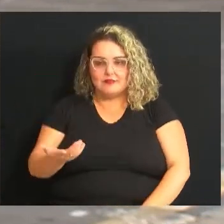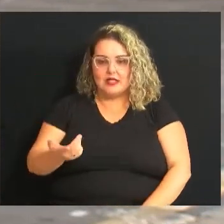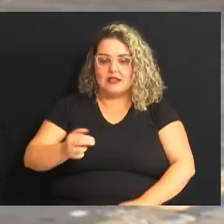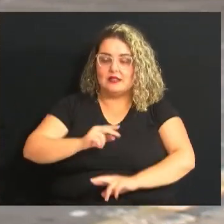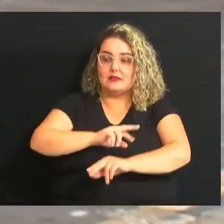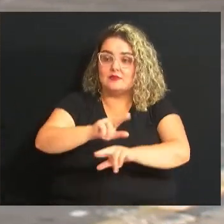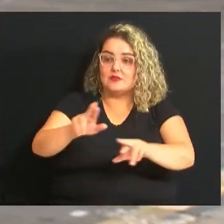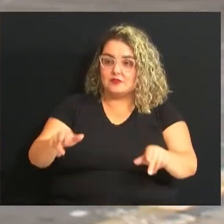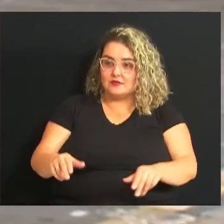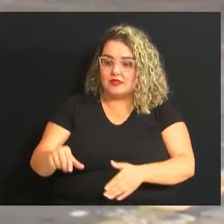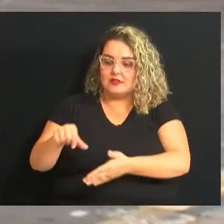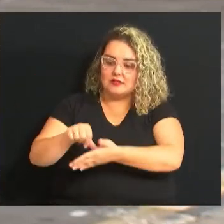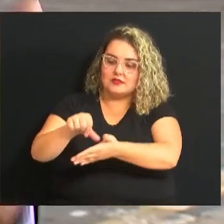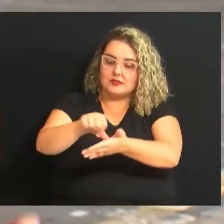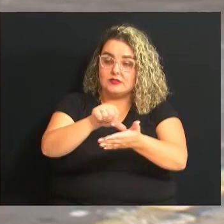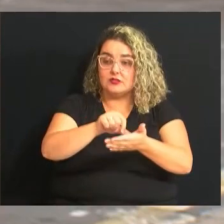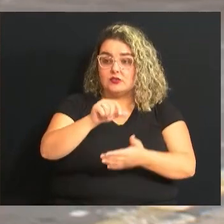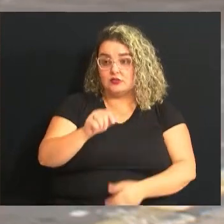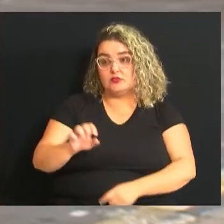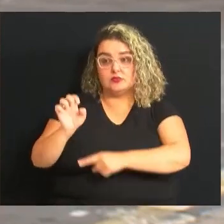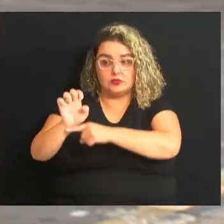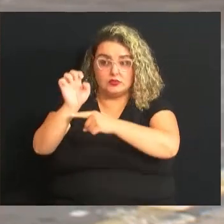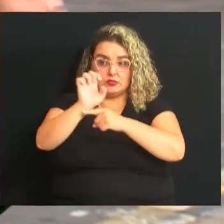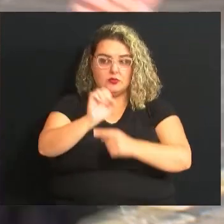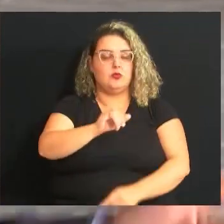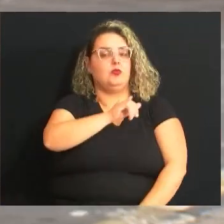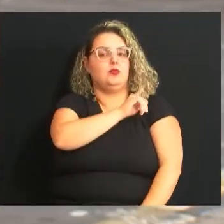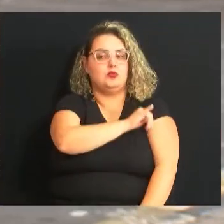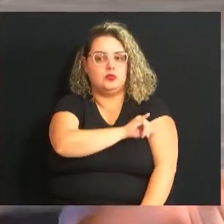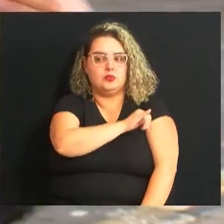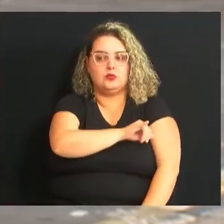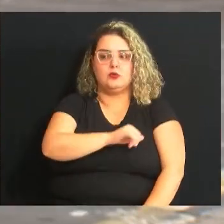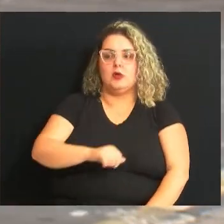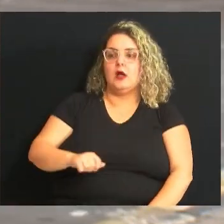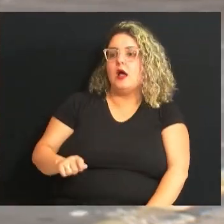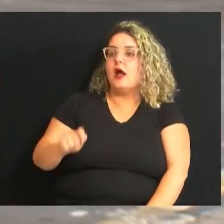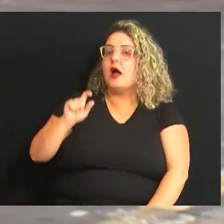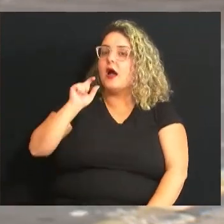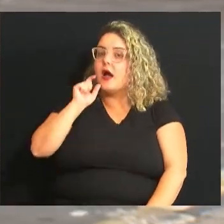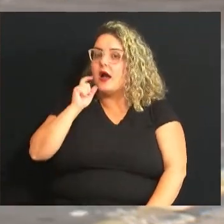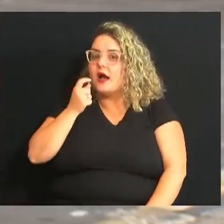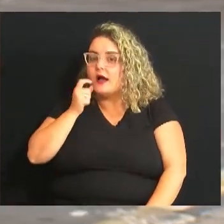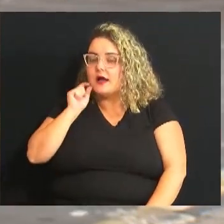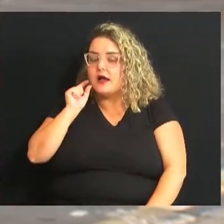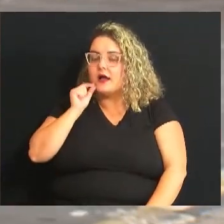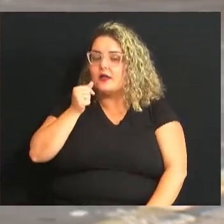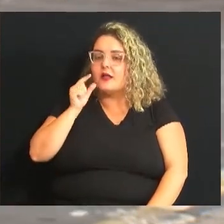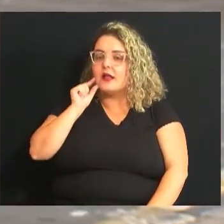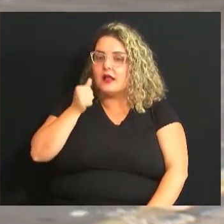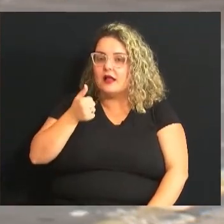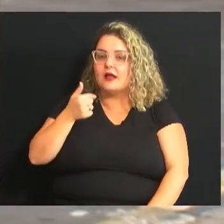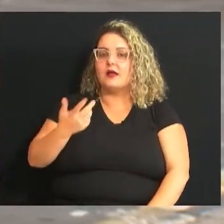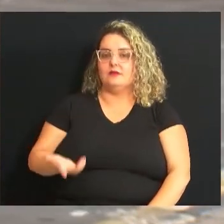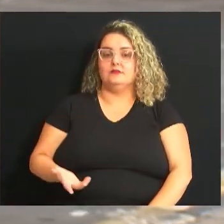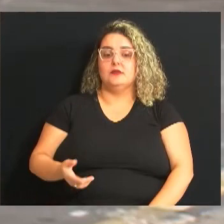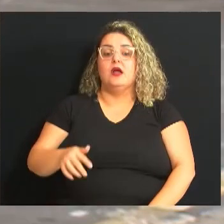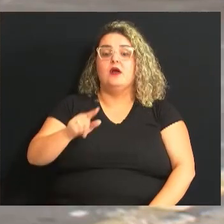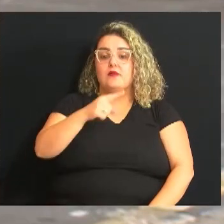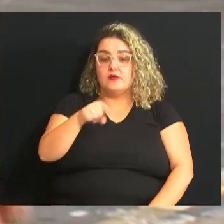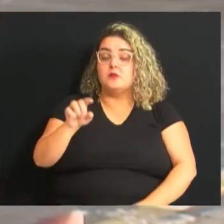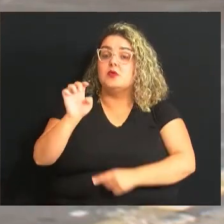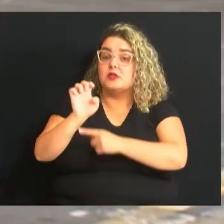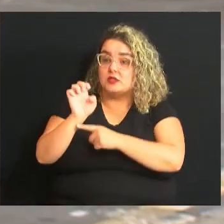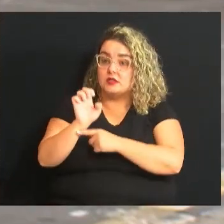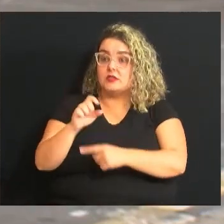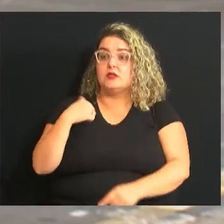tenhamos também várias unidades estaduais da federação, assim como Rio de Janeiro, Alagoas, que são feriados estaduais. E